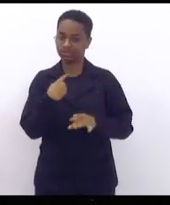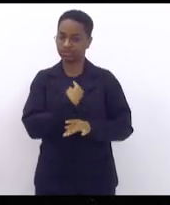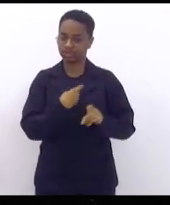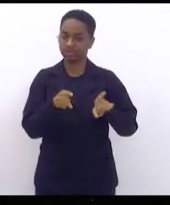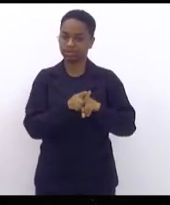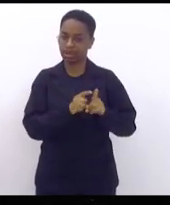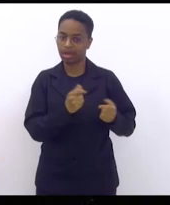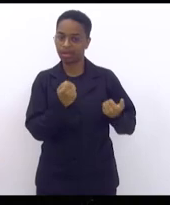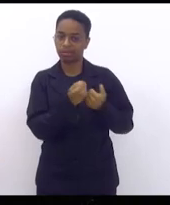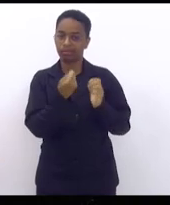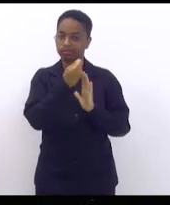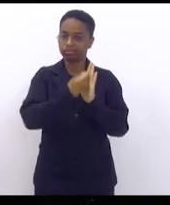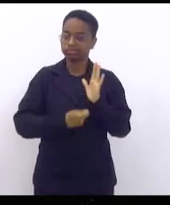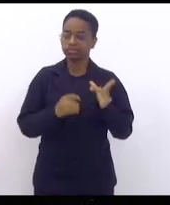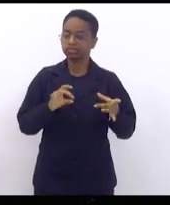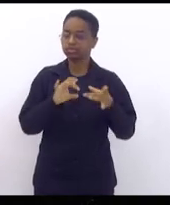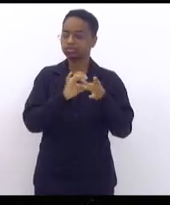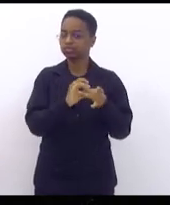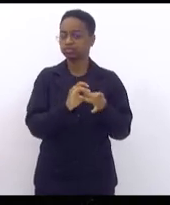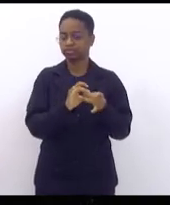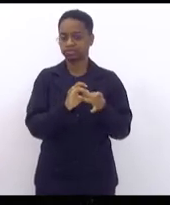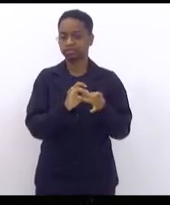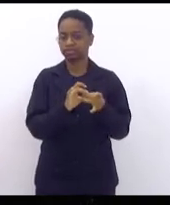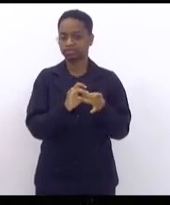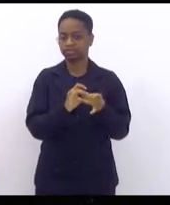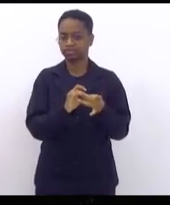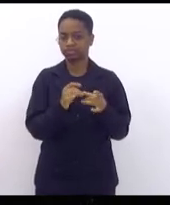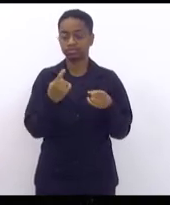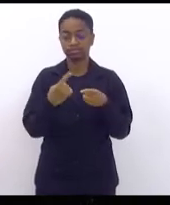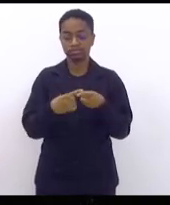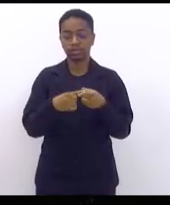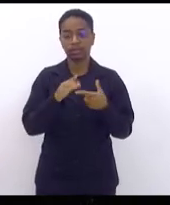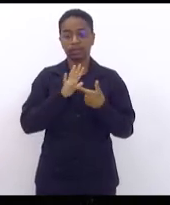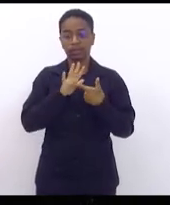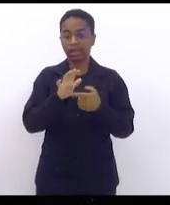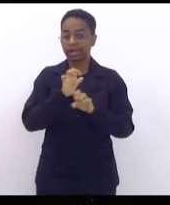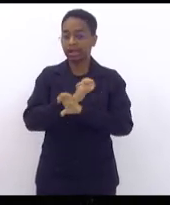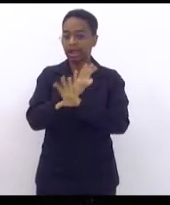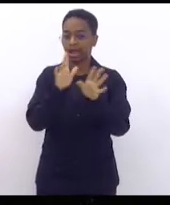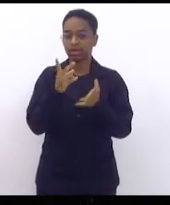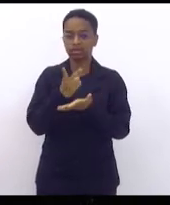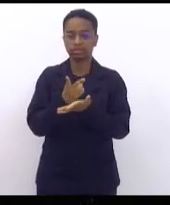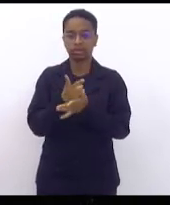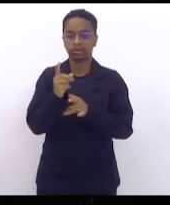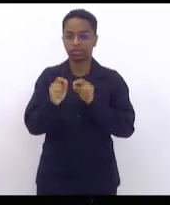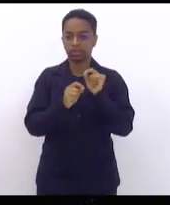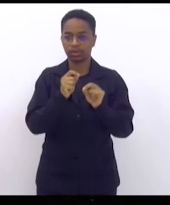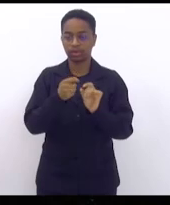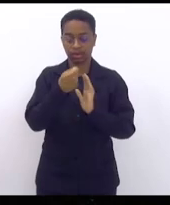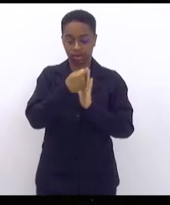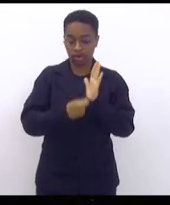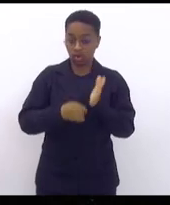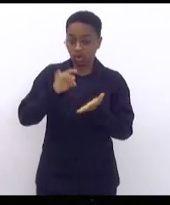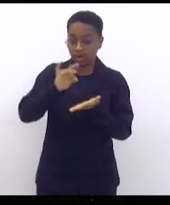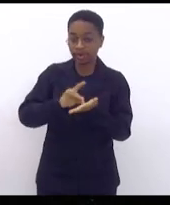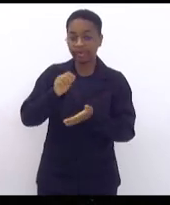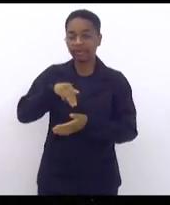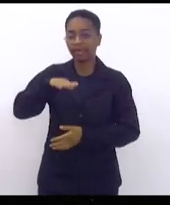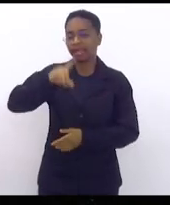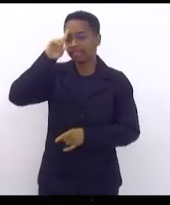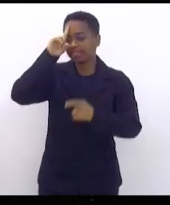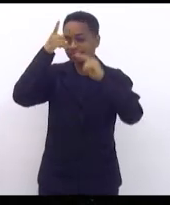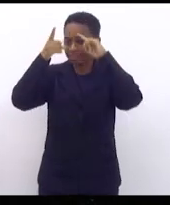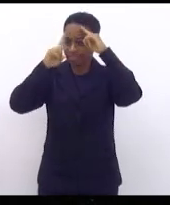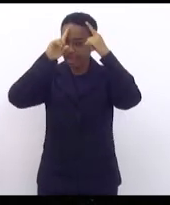ser coautores dessa iniciativa, sempre deixando claro, né, que autor original, quem teve a ideia,